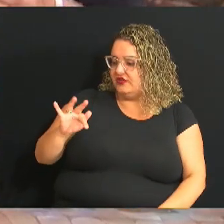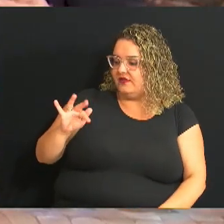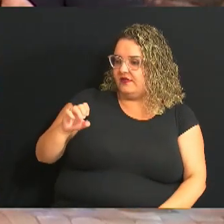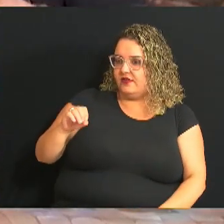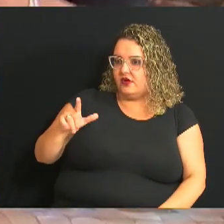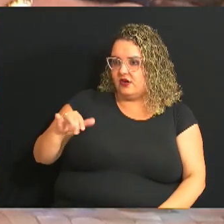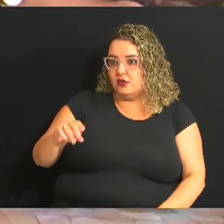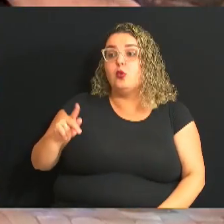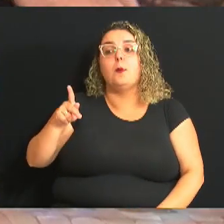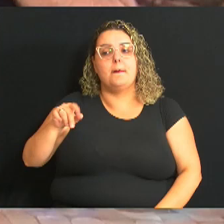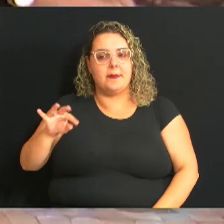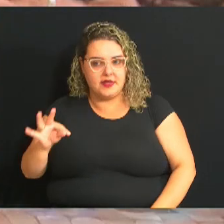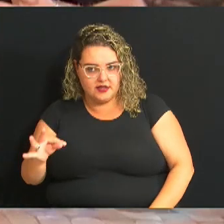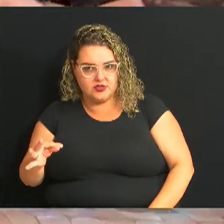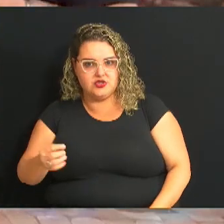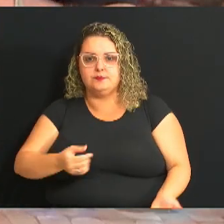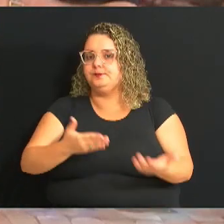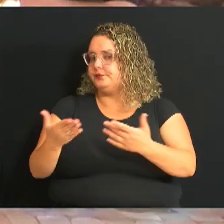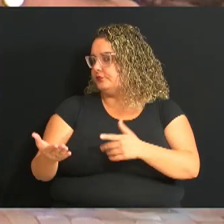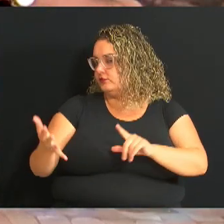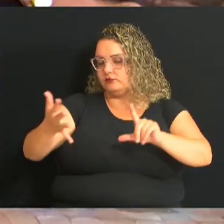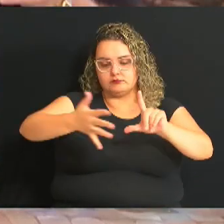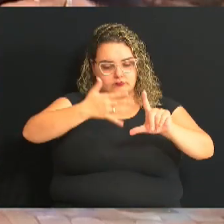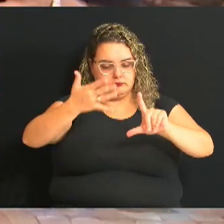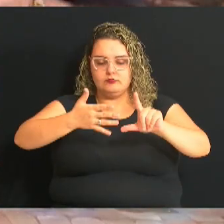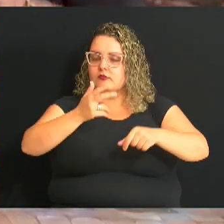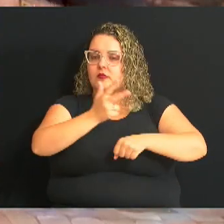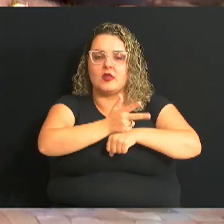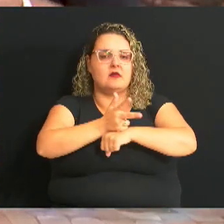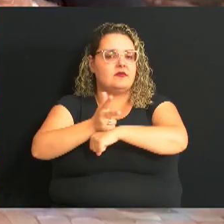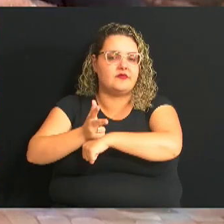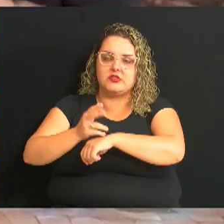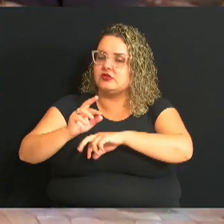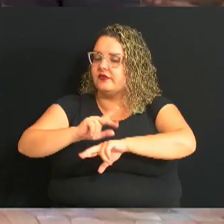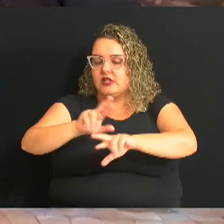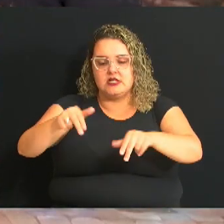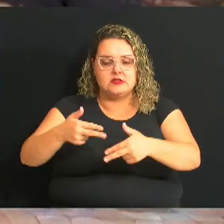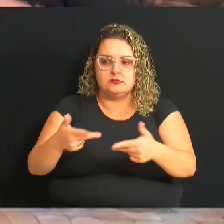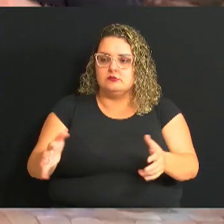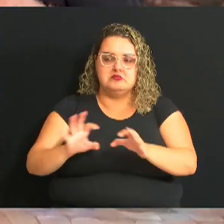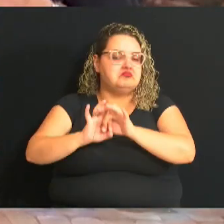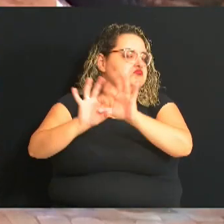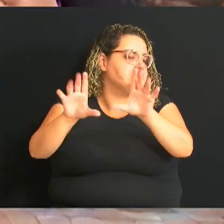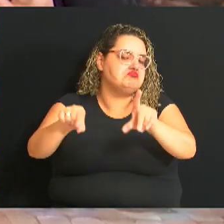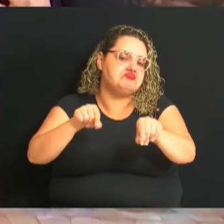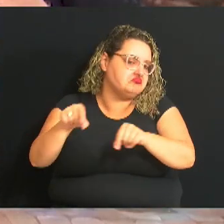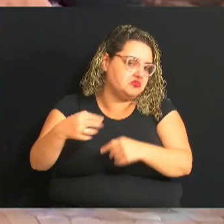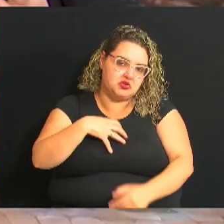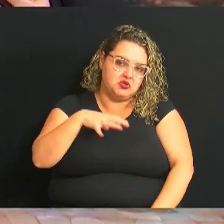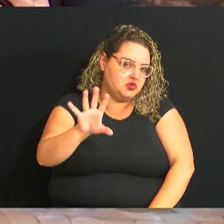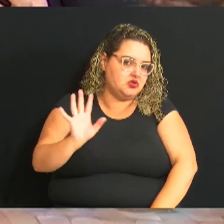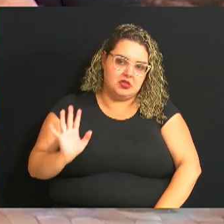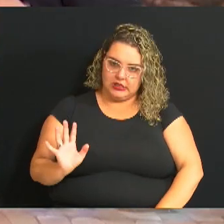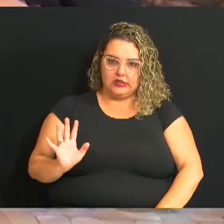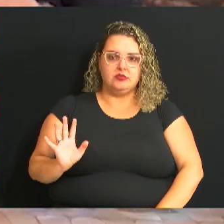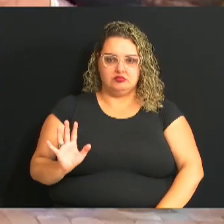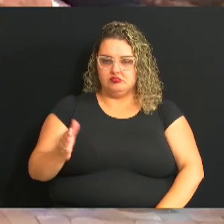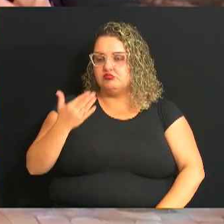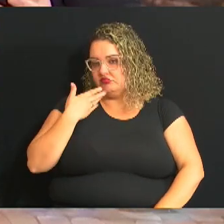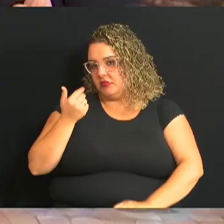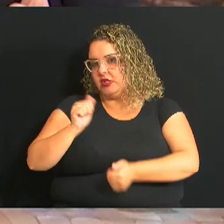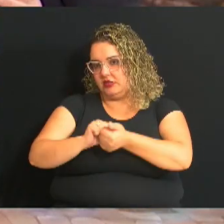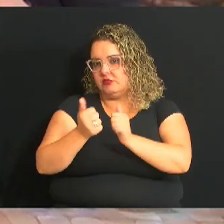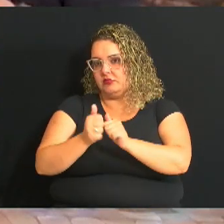falou, as apresentações em PowerPoint, em vídeo, etc. Cada um tem a liberdade de escolher a ferramenta que melhor se adapta, ou que